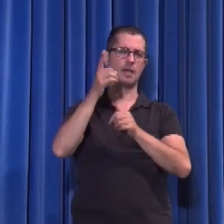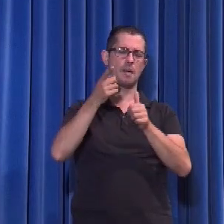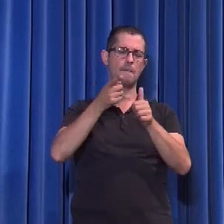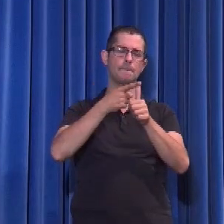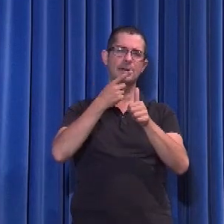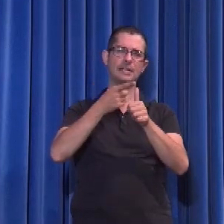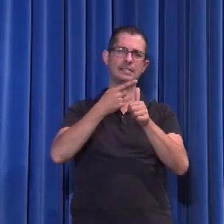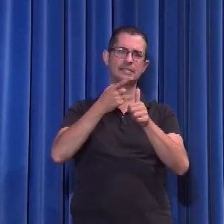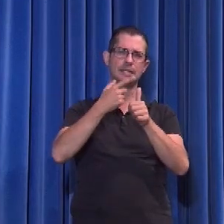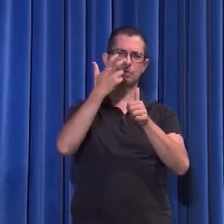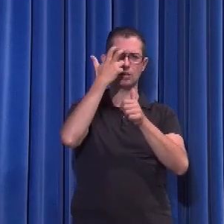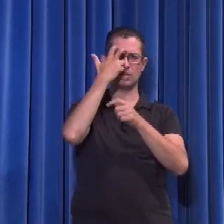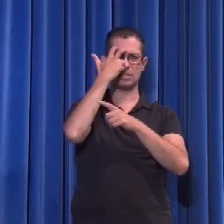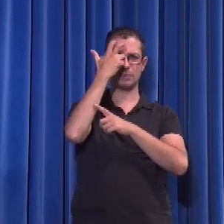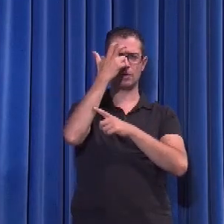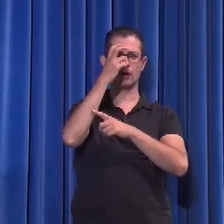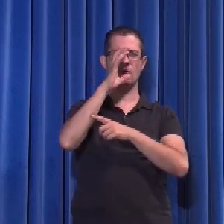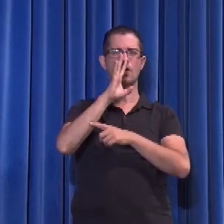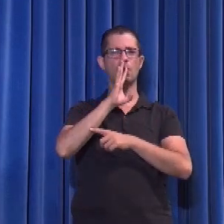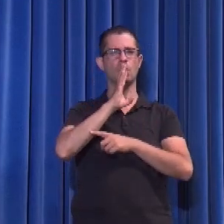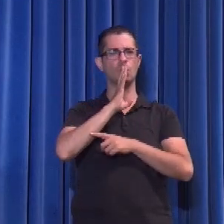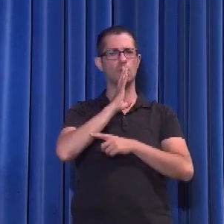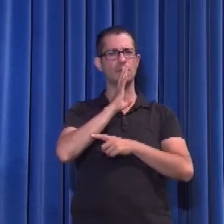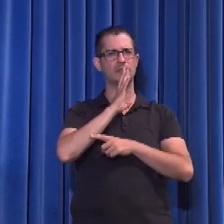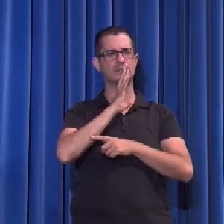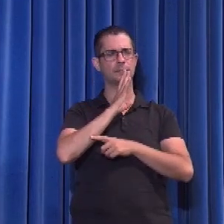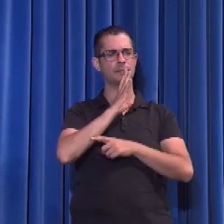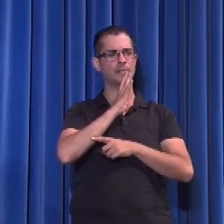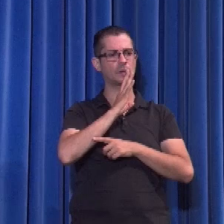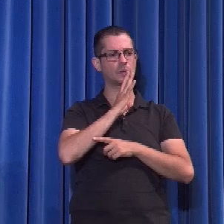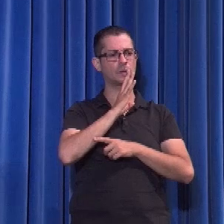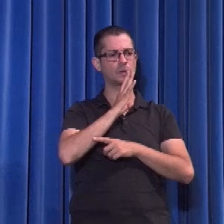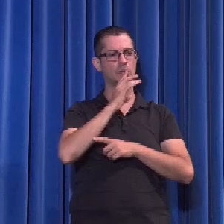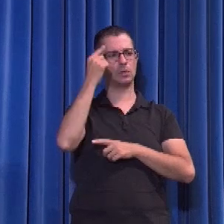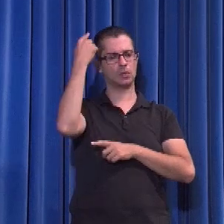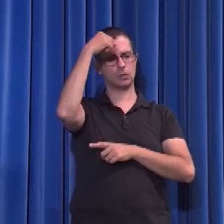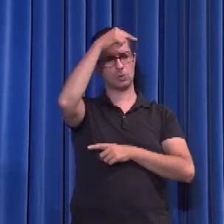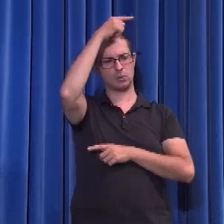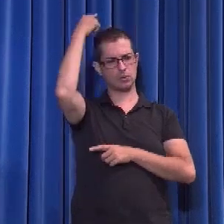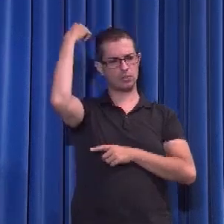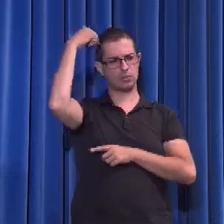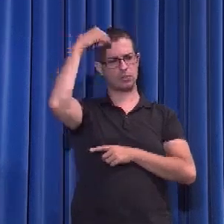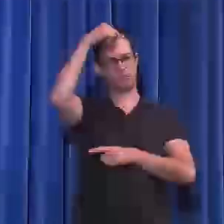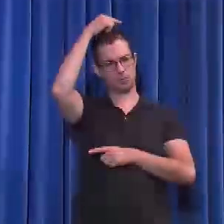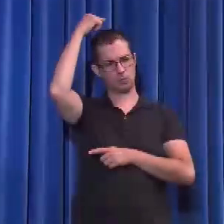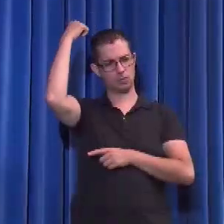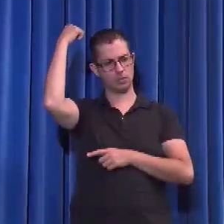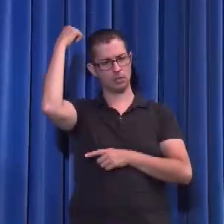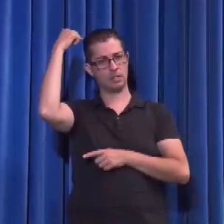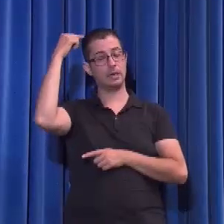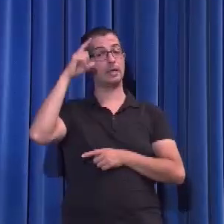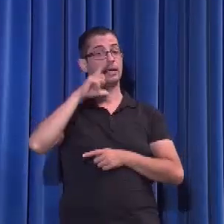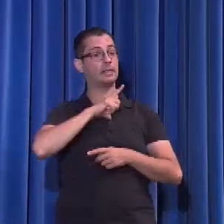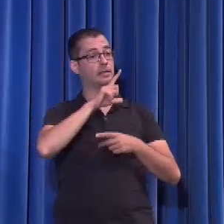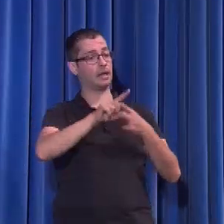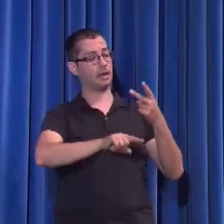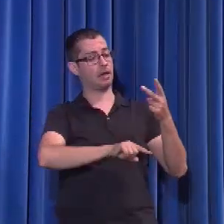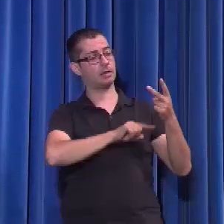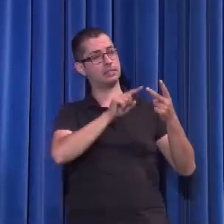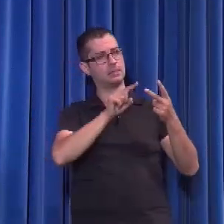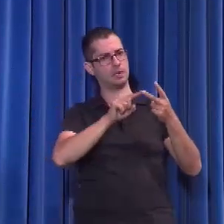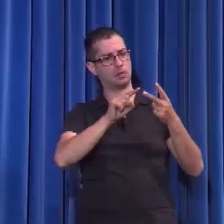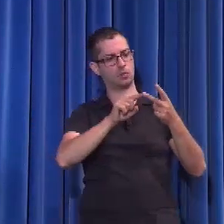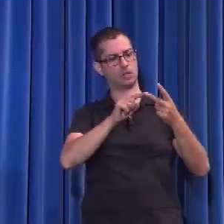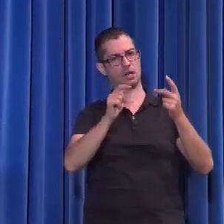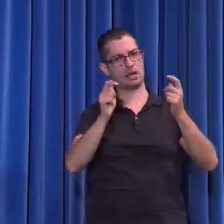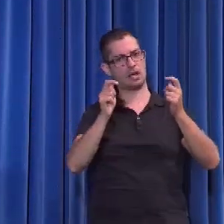sabedoria. E o conhecimento do santo é prudência. Mas ainda, nós temos uma outra capacidade do